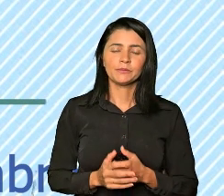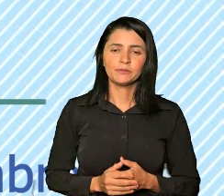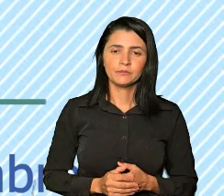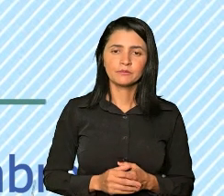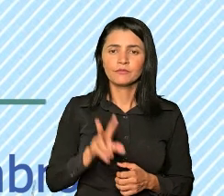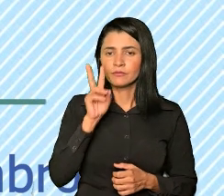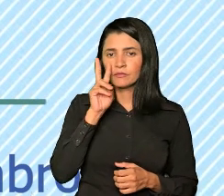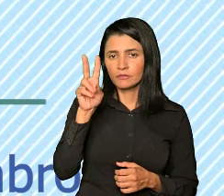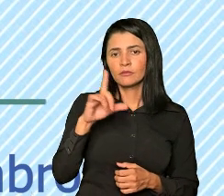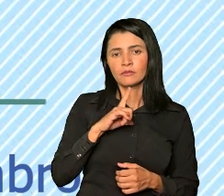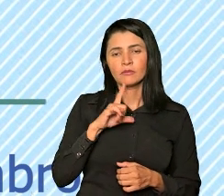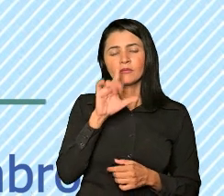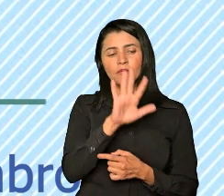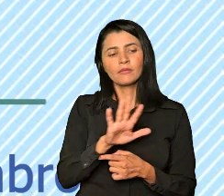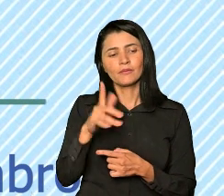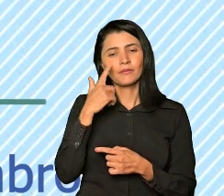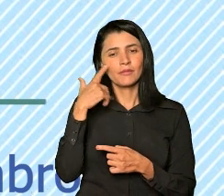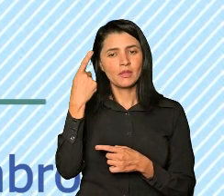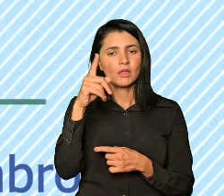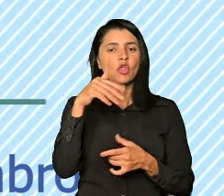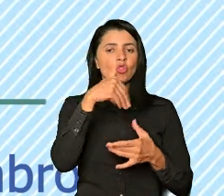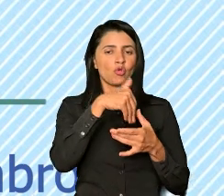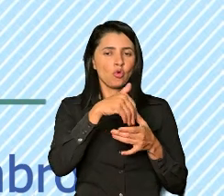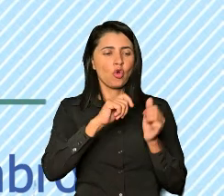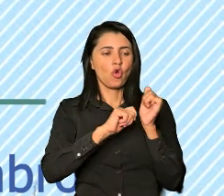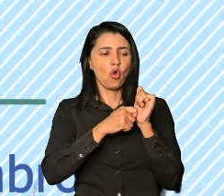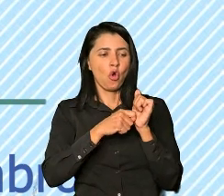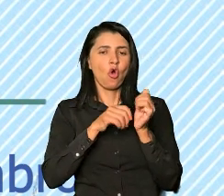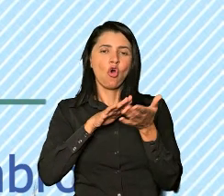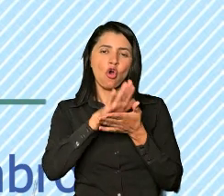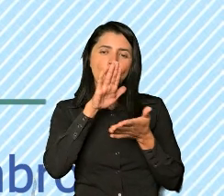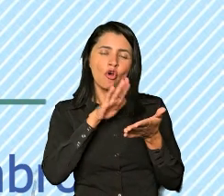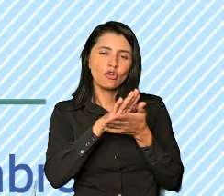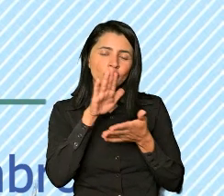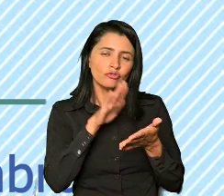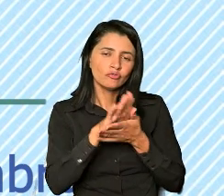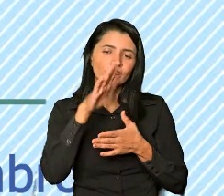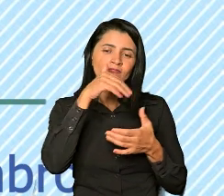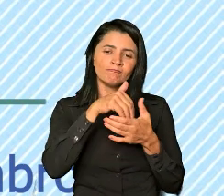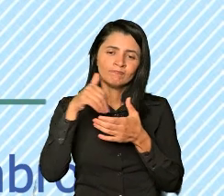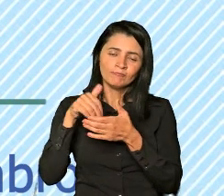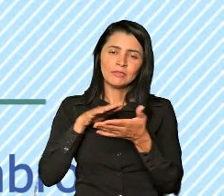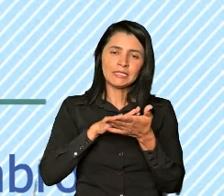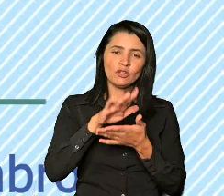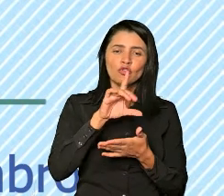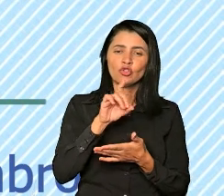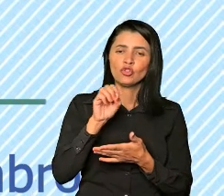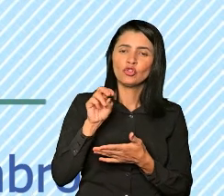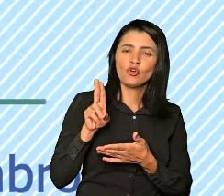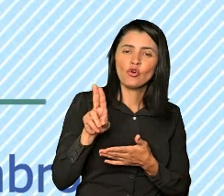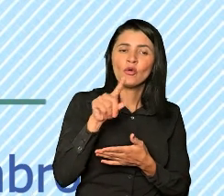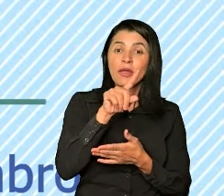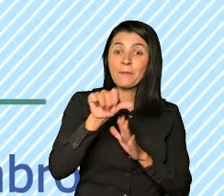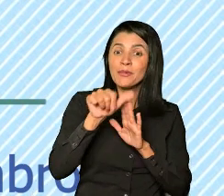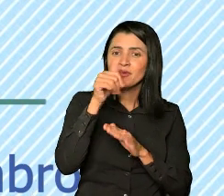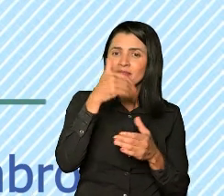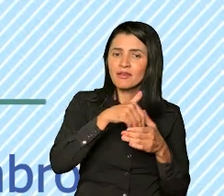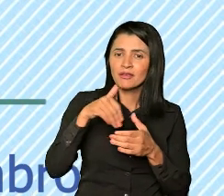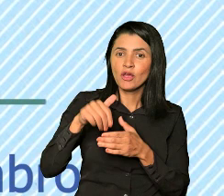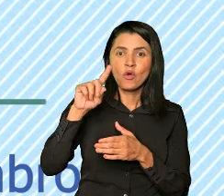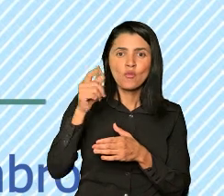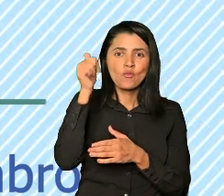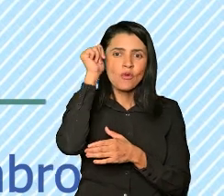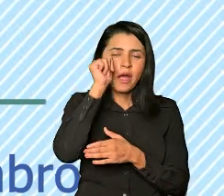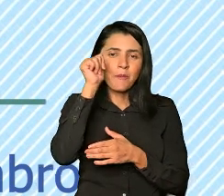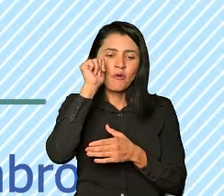Aí você tem a imagem facsimilar do Código Eleitoral, publicação no Diário Oficial, e nas primeiras eleições, uma mulher depositando